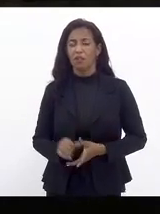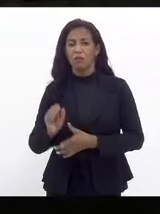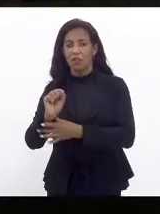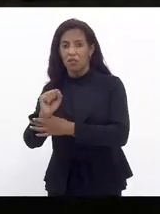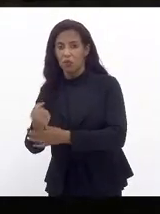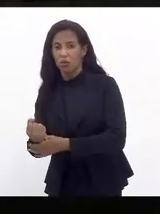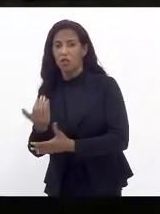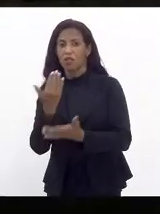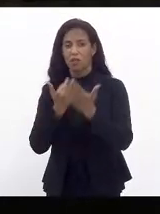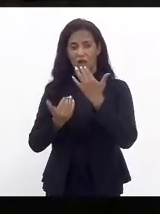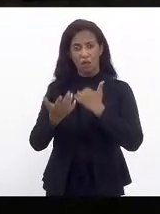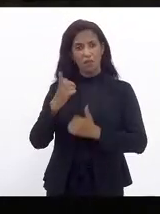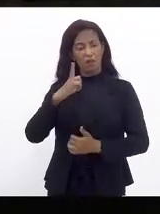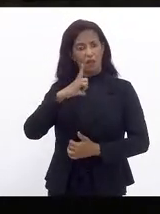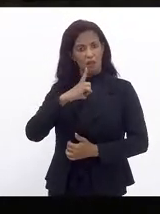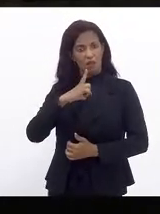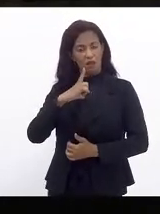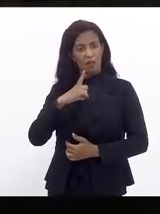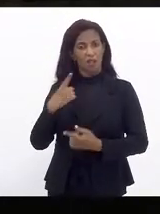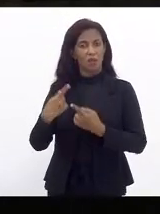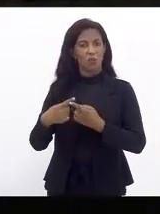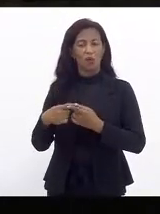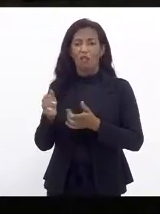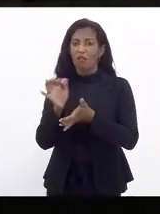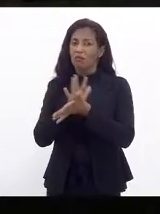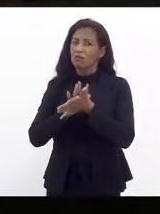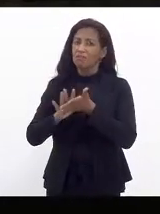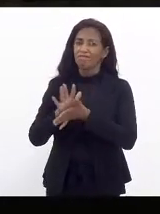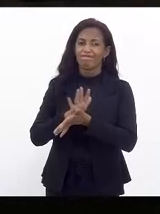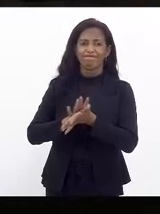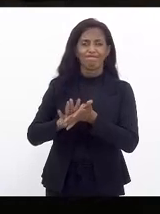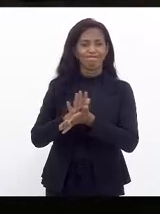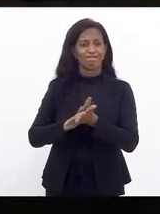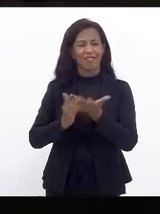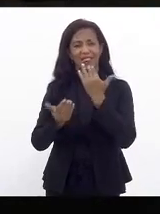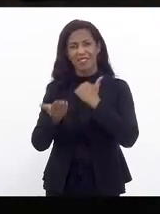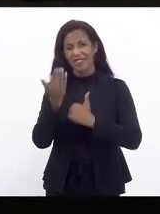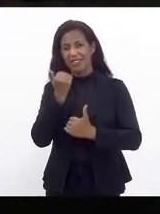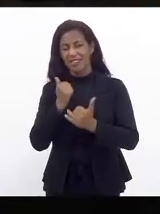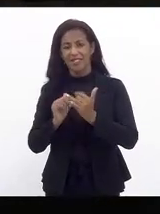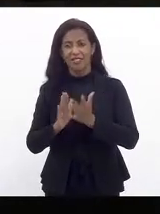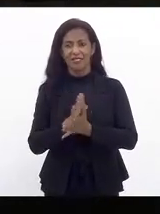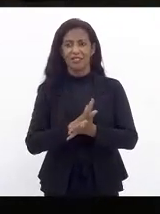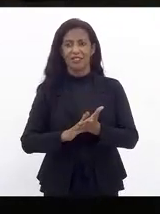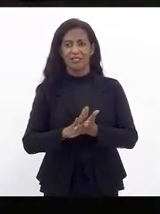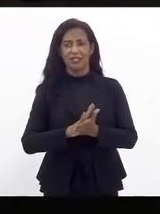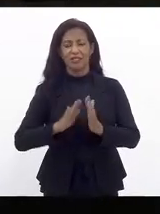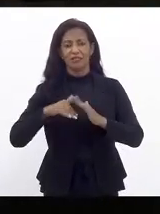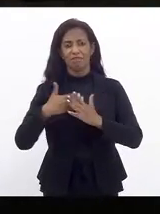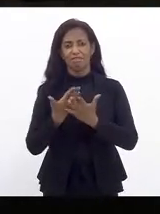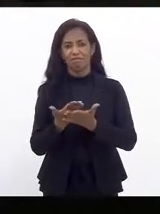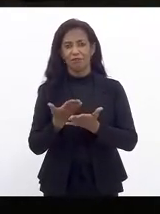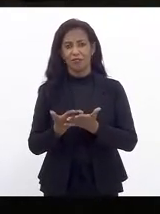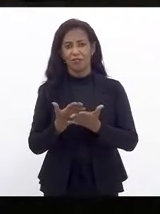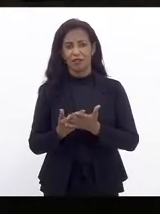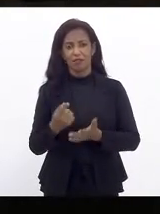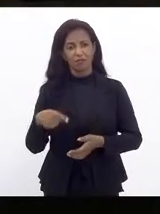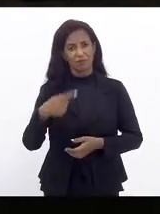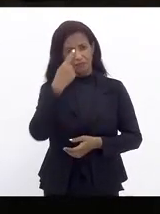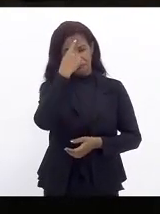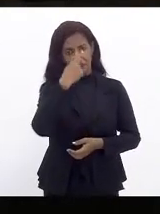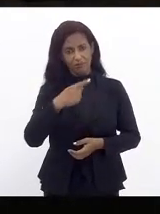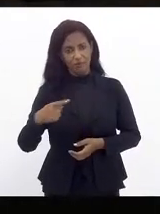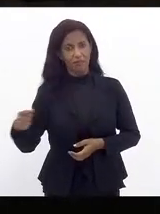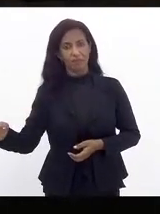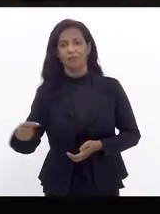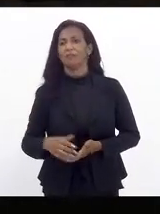insegurança alimentar porque não tem sequer esse alimento da sua escola. E essa semana,